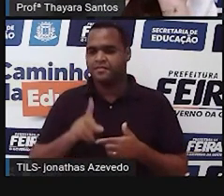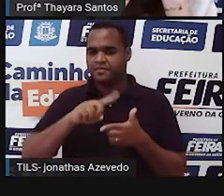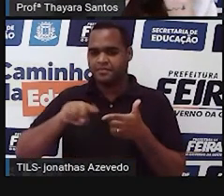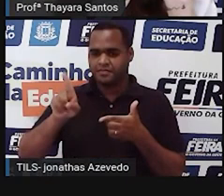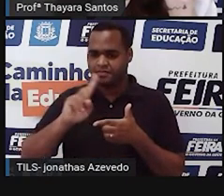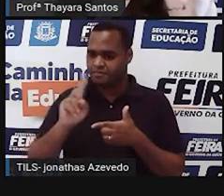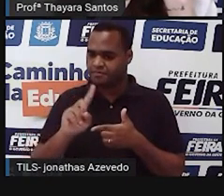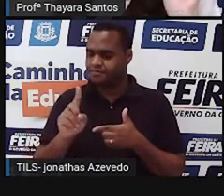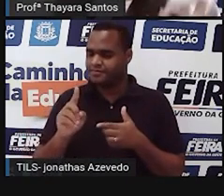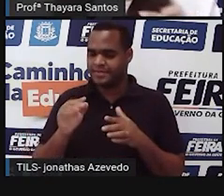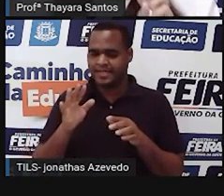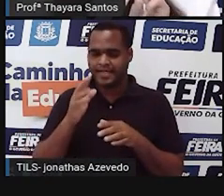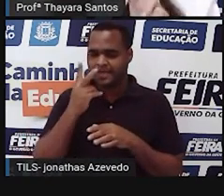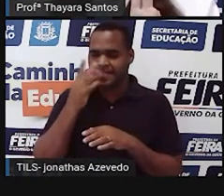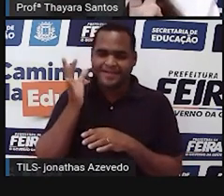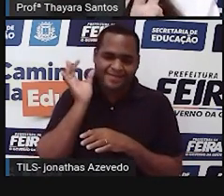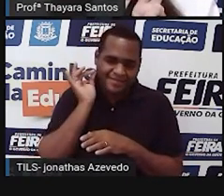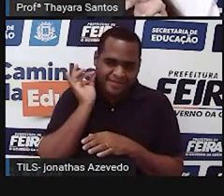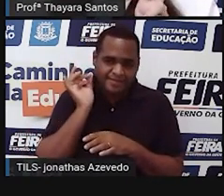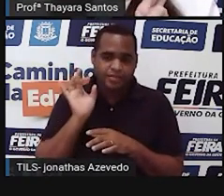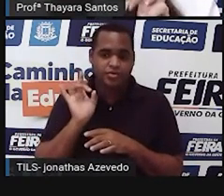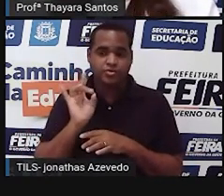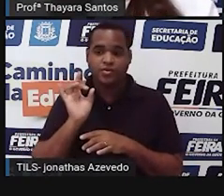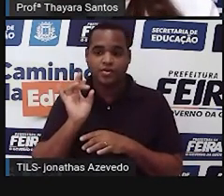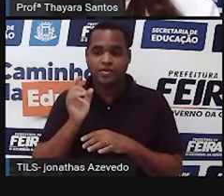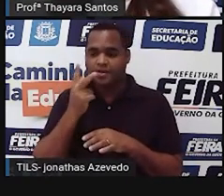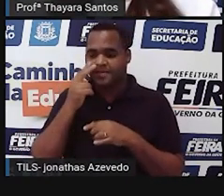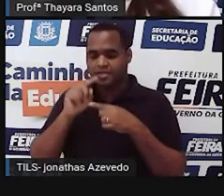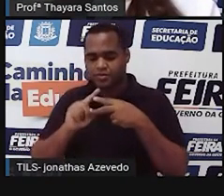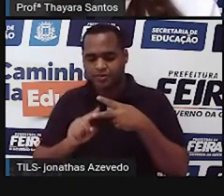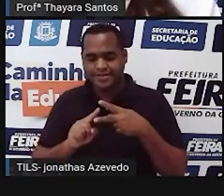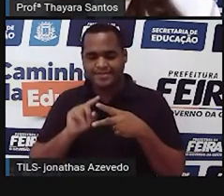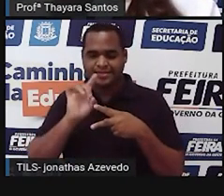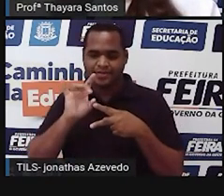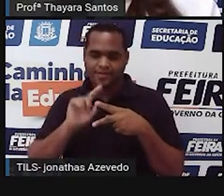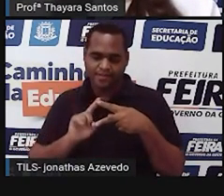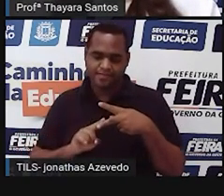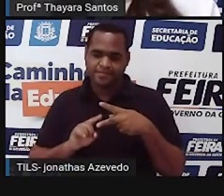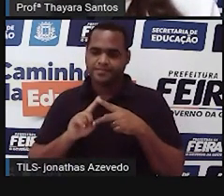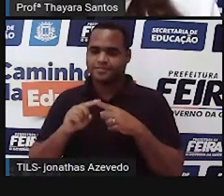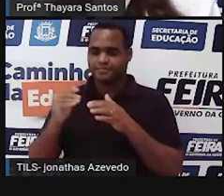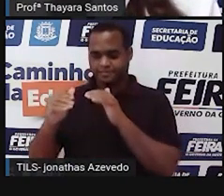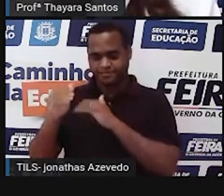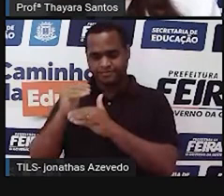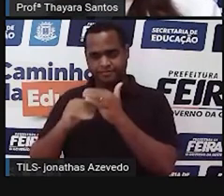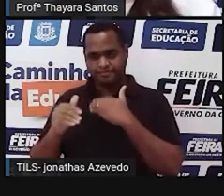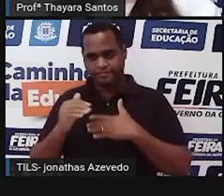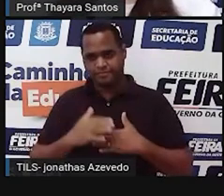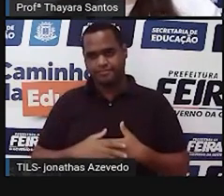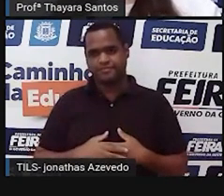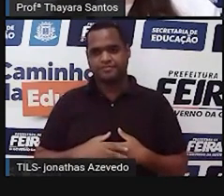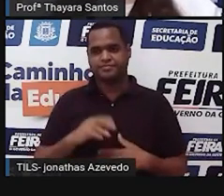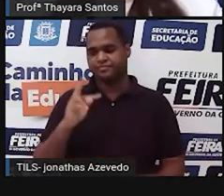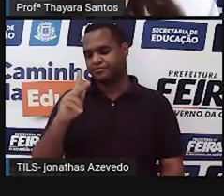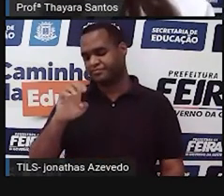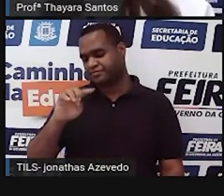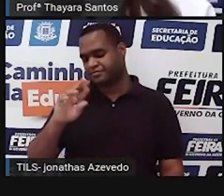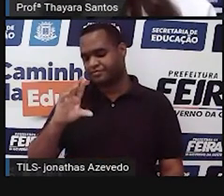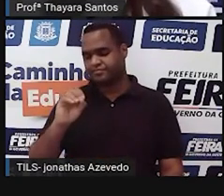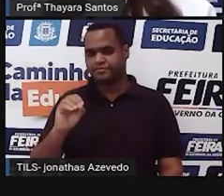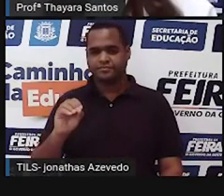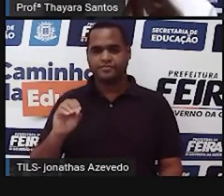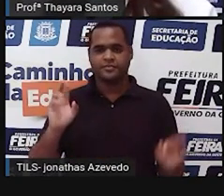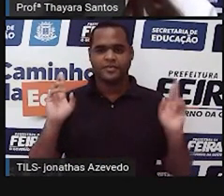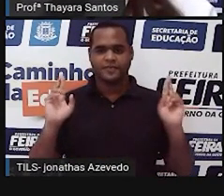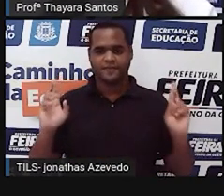ter o lóbulo grudado como o meu, tem que ter os dois alelos recessivos, tá? E heterozigoto é justamente